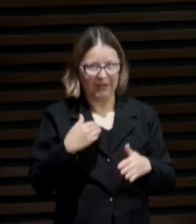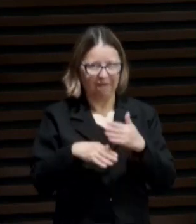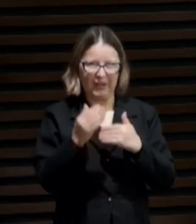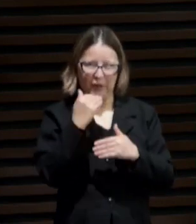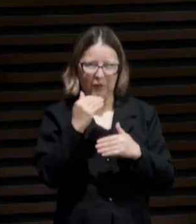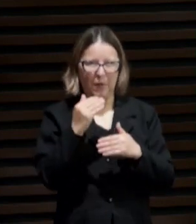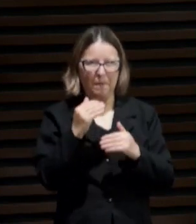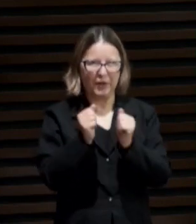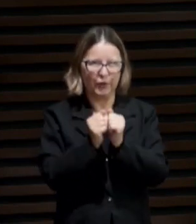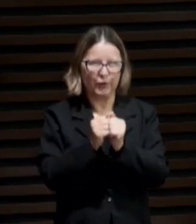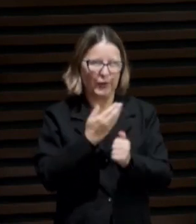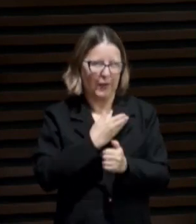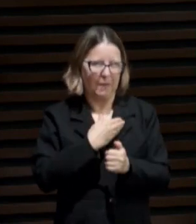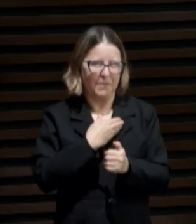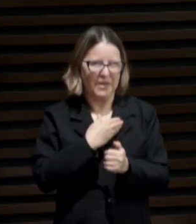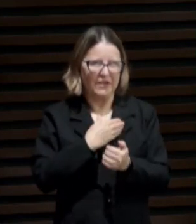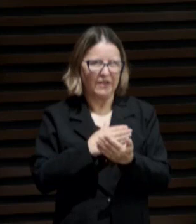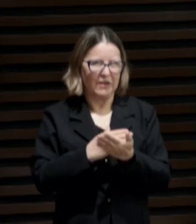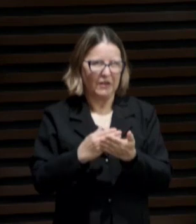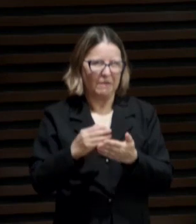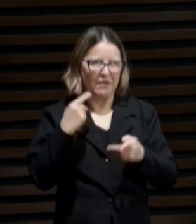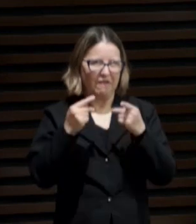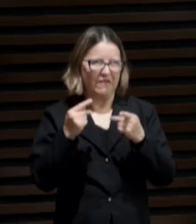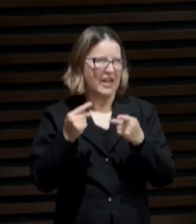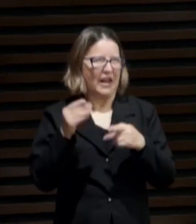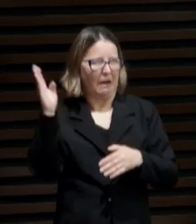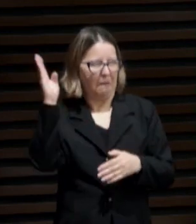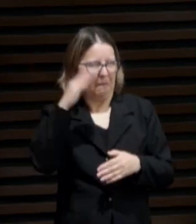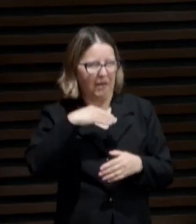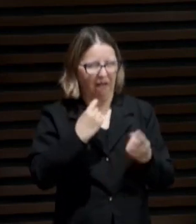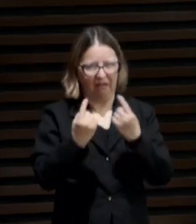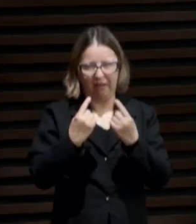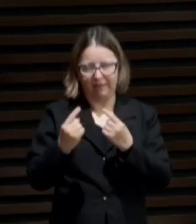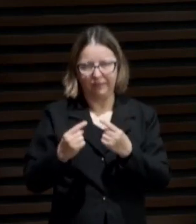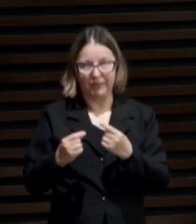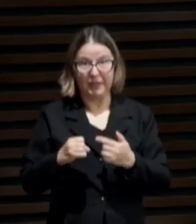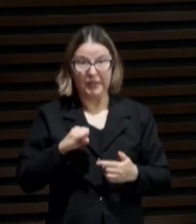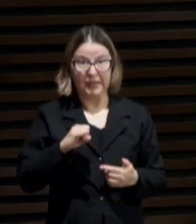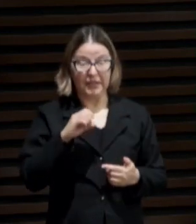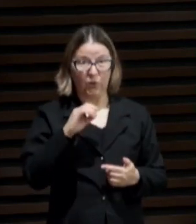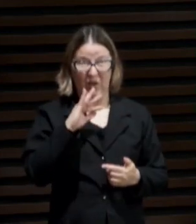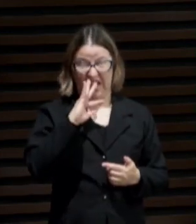É aquela velha história, quando eu aponto um dedo para o Bruno aqui, tem 3 voltados para mim e 1 voltado para Deus.